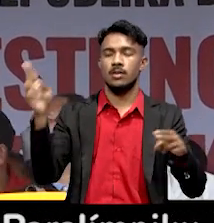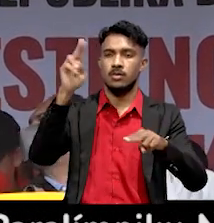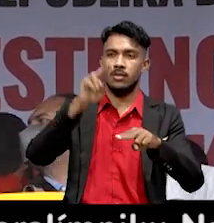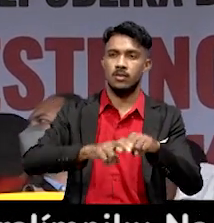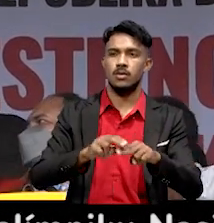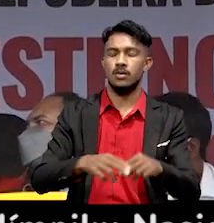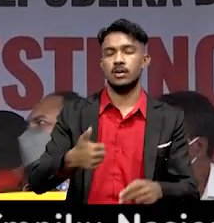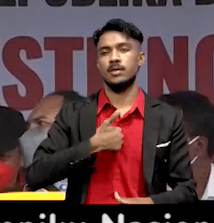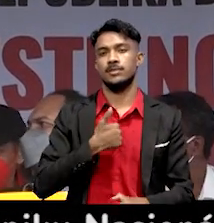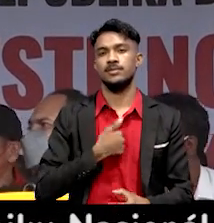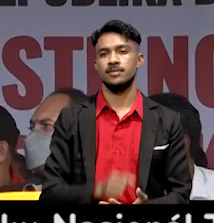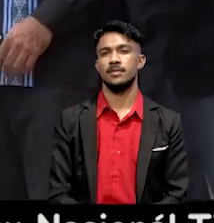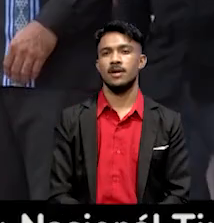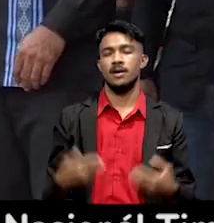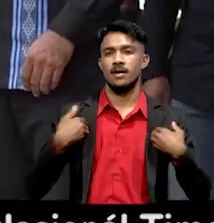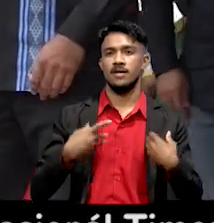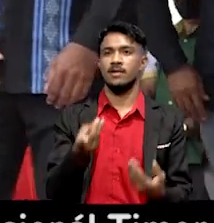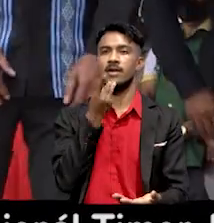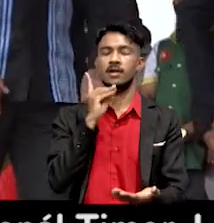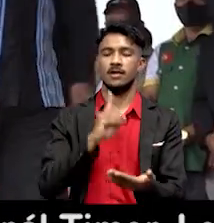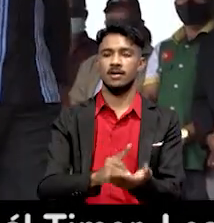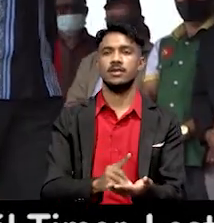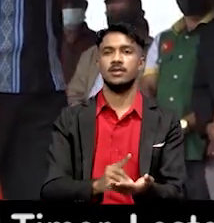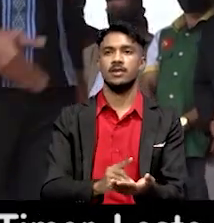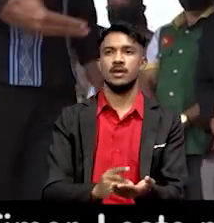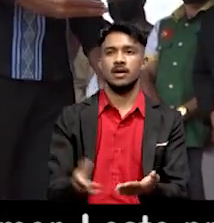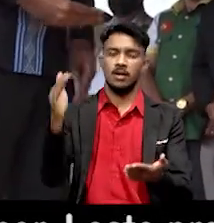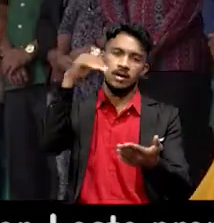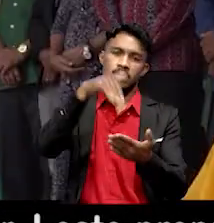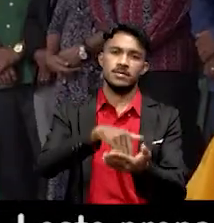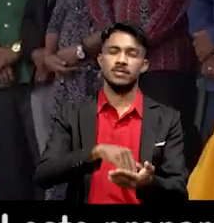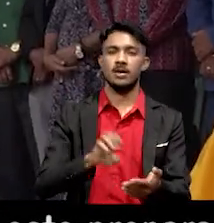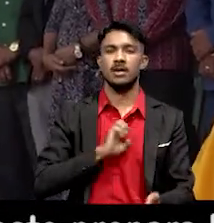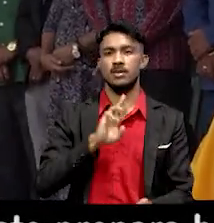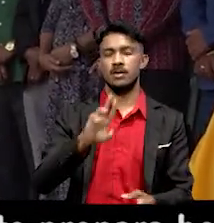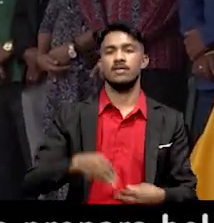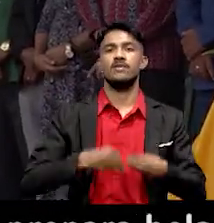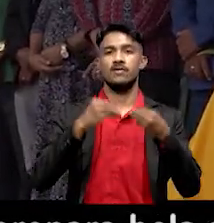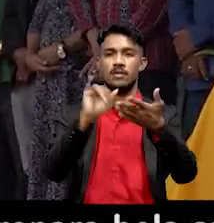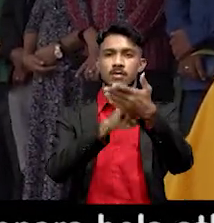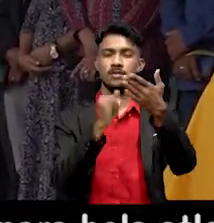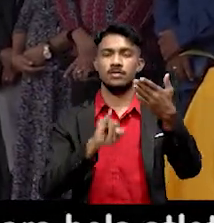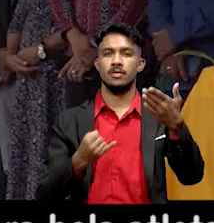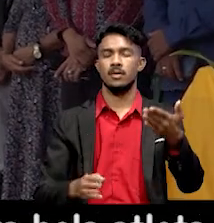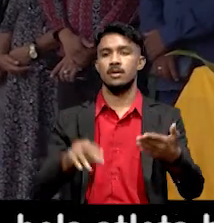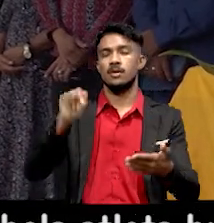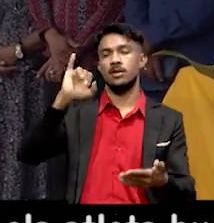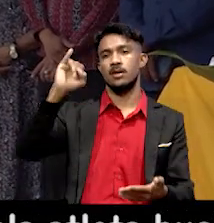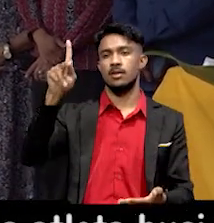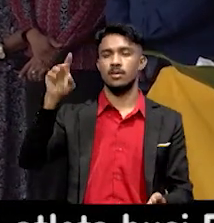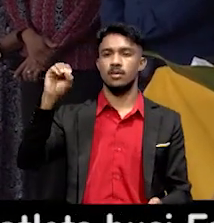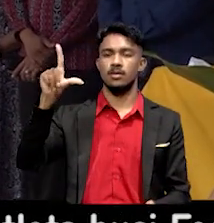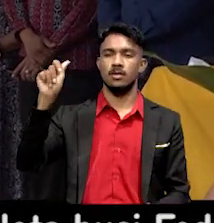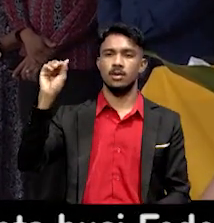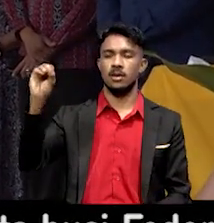rase. Ia deklarasaun ofisial rekandidatu ne ermera oan entrega pintura saudoso Nicola Lobato bania oan